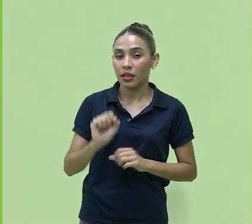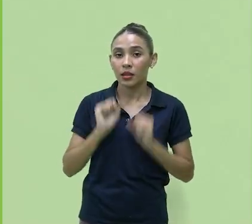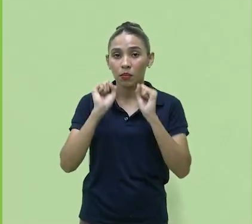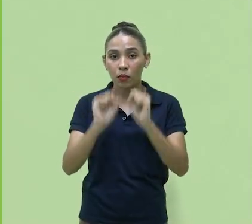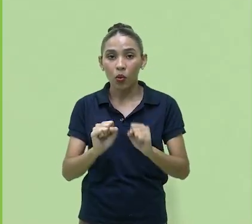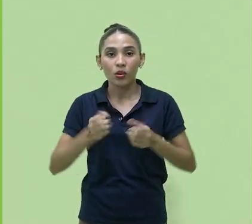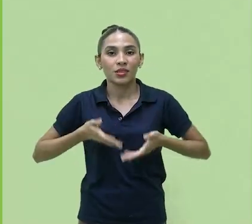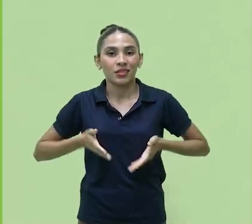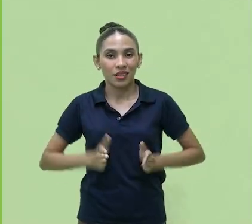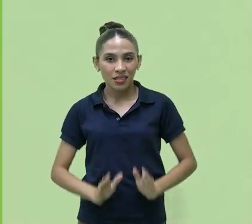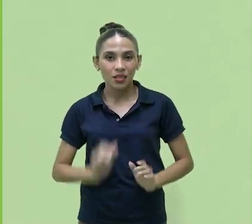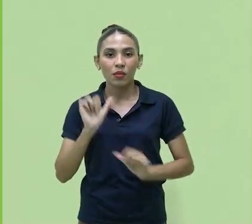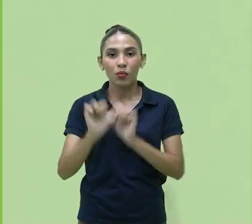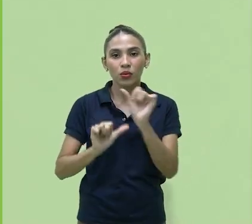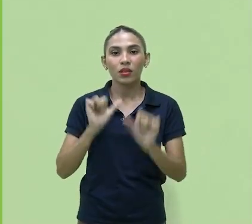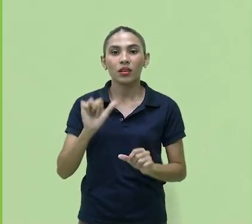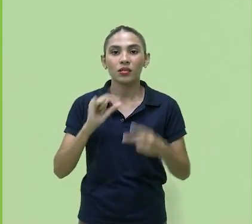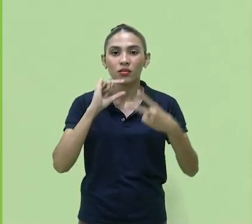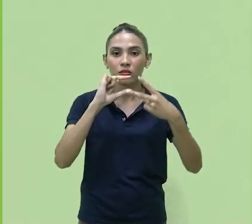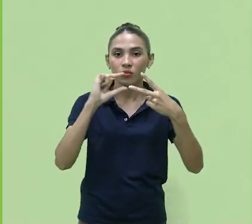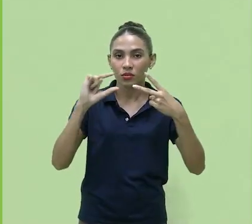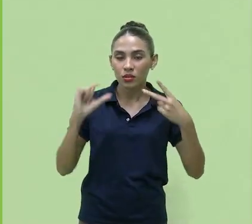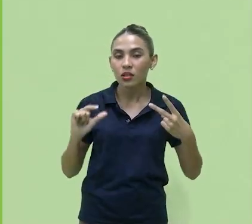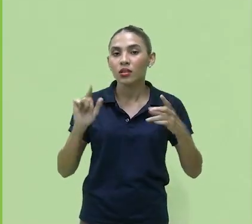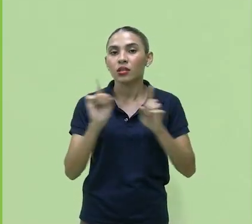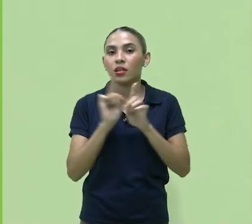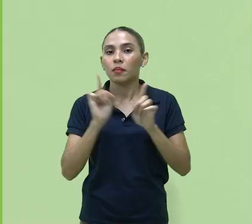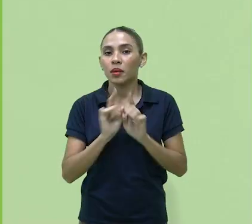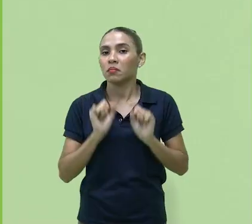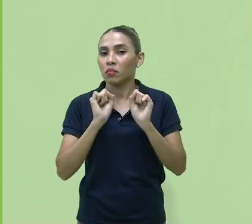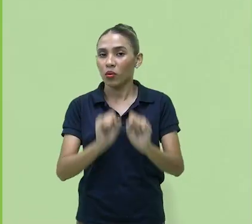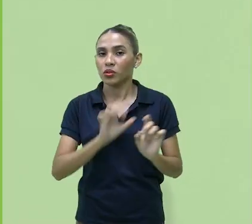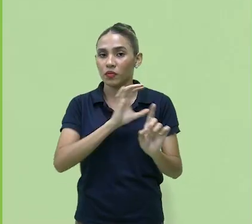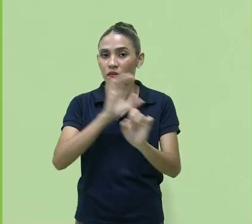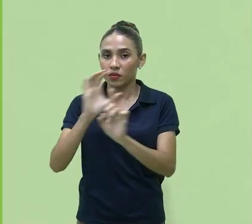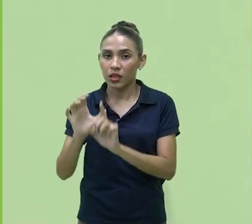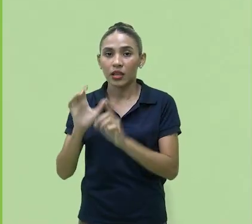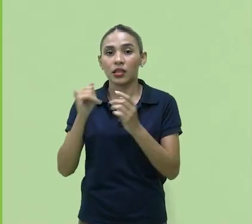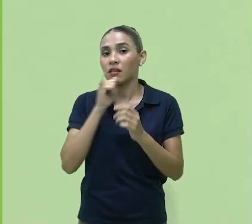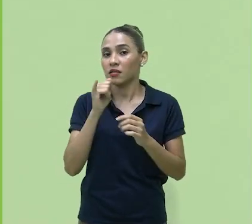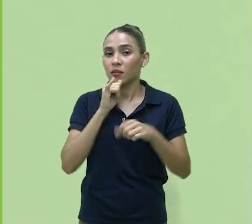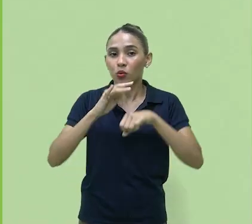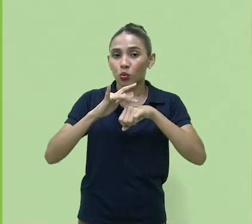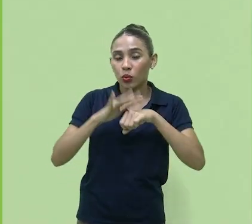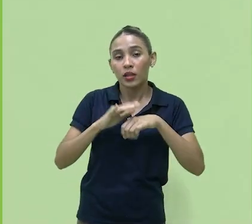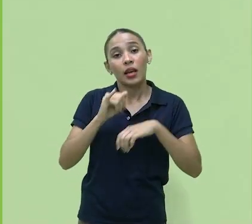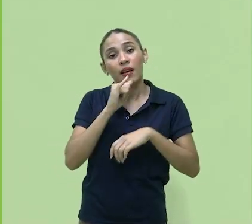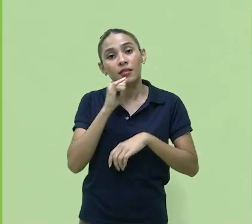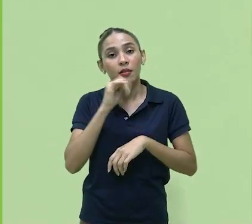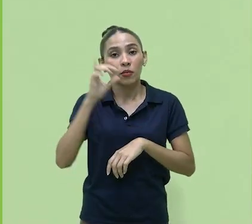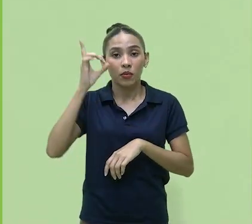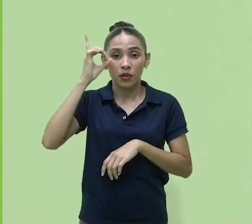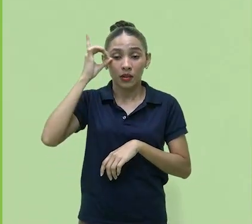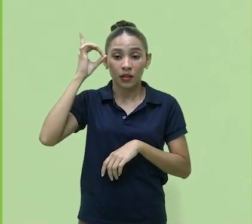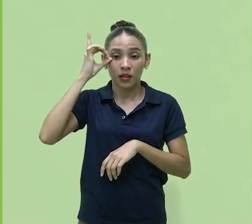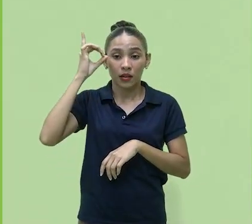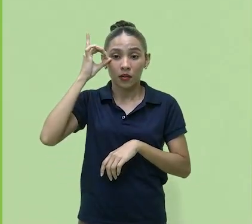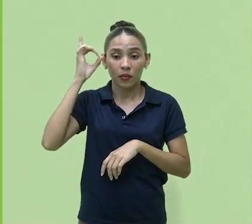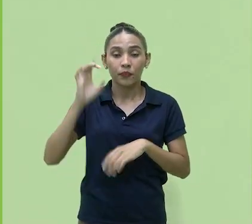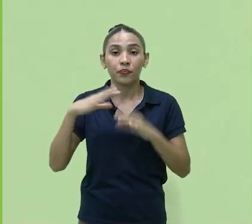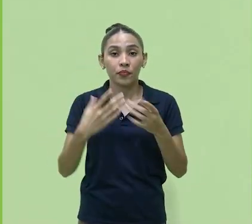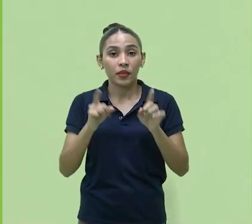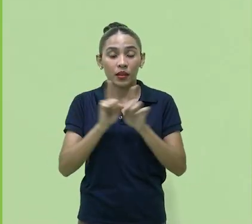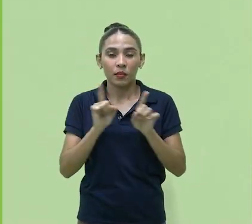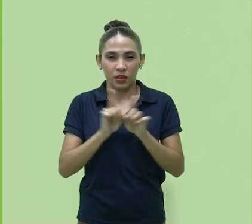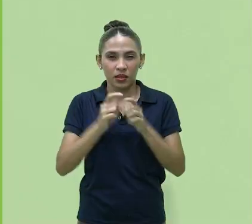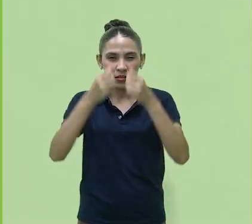pode nascer com uma alteração que pode condicioná-lo a uma síndrome, né, como a síndrome de Down, por exemplo. Tá?